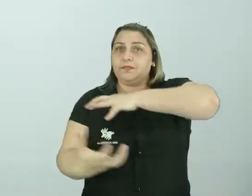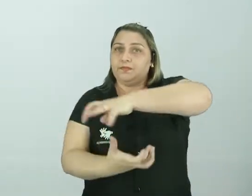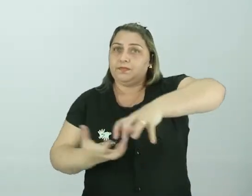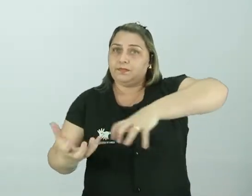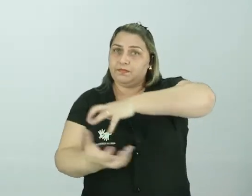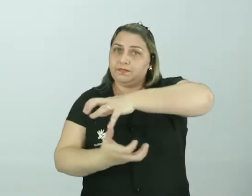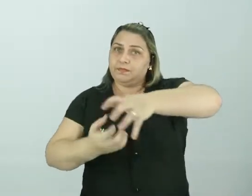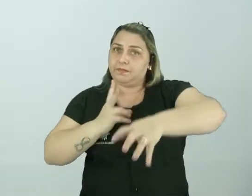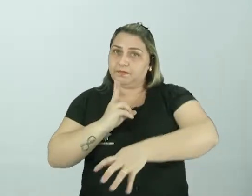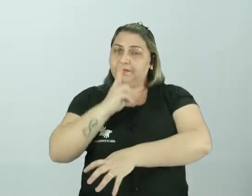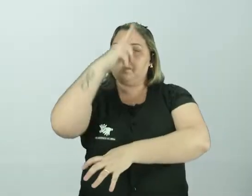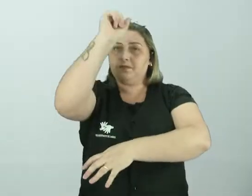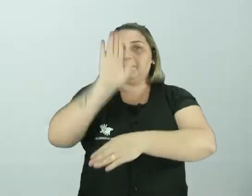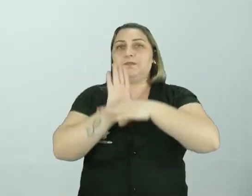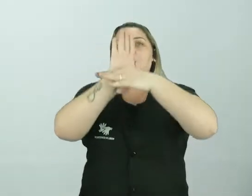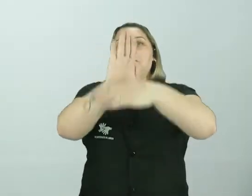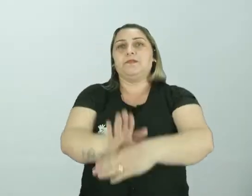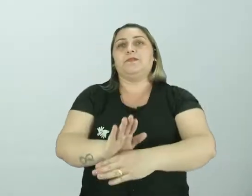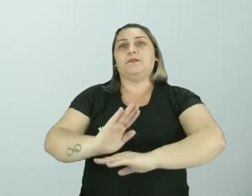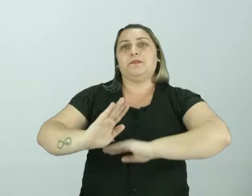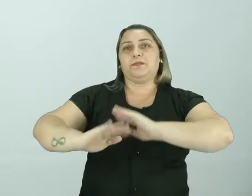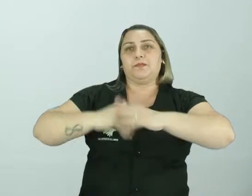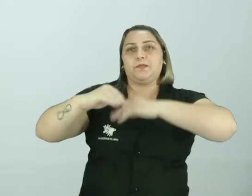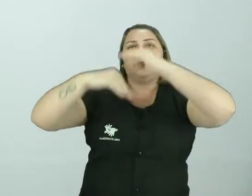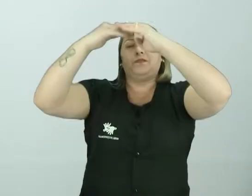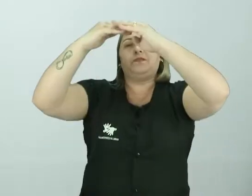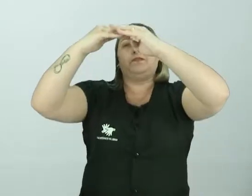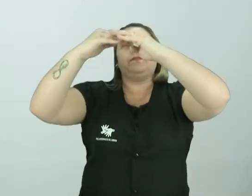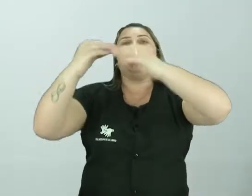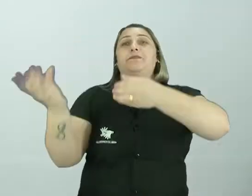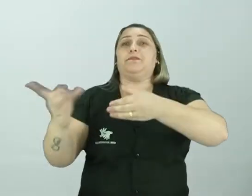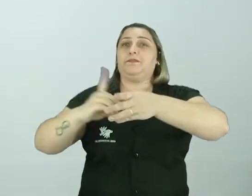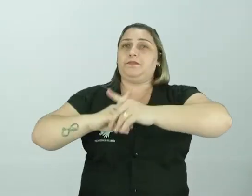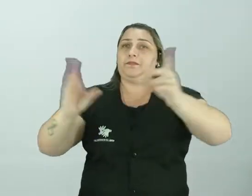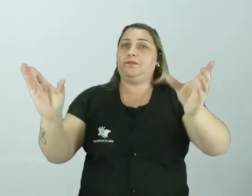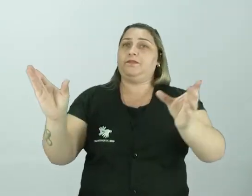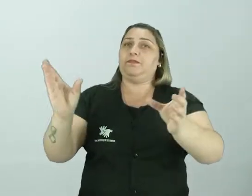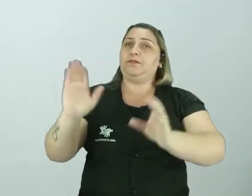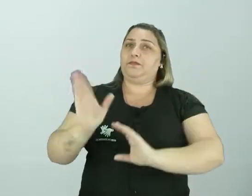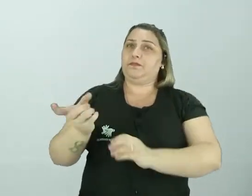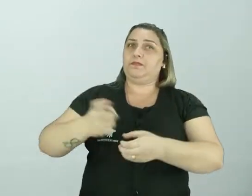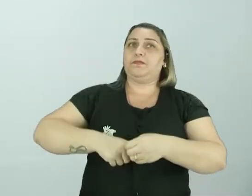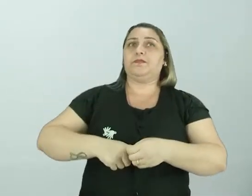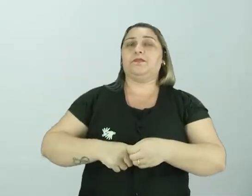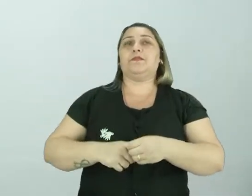dar grande força para todo esse processo de redemocratização que já havia sido iniciado.